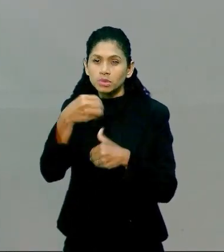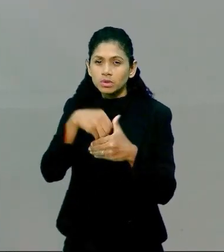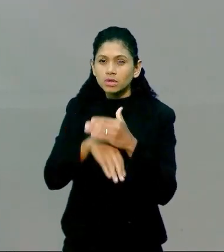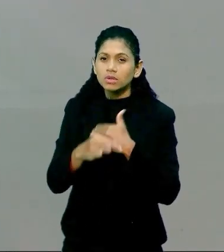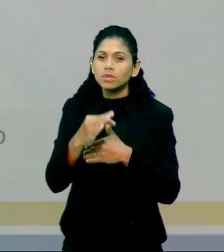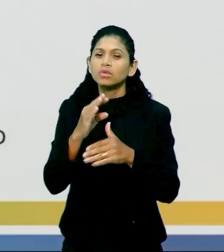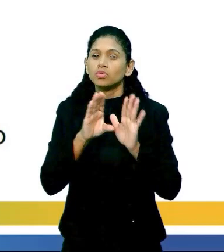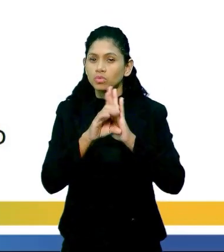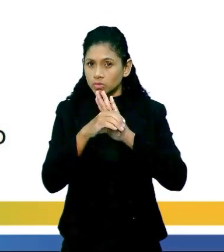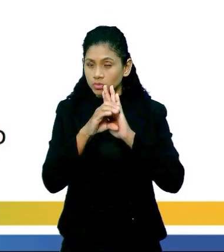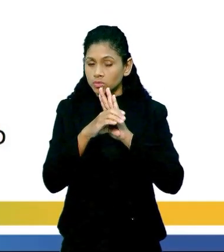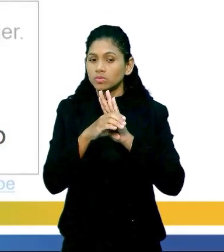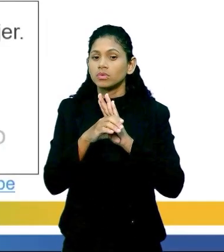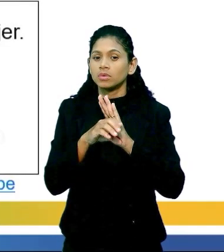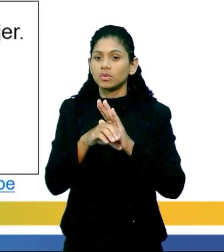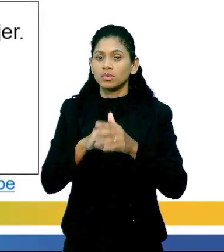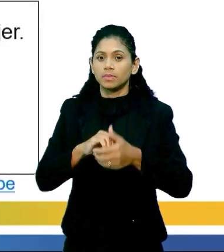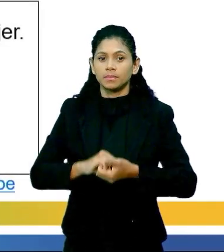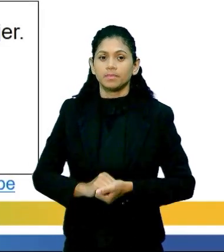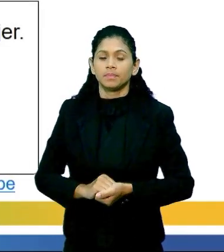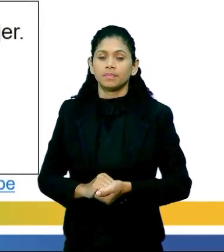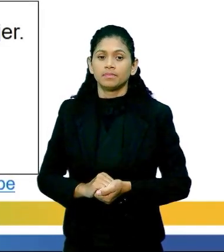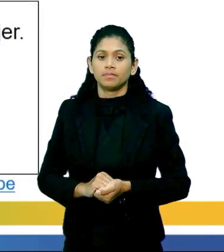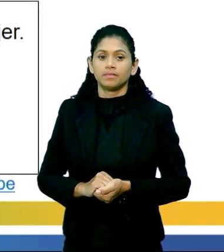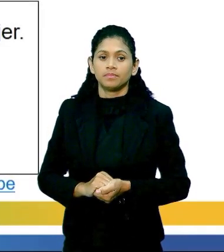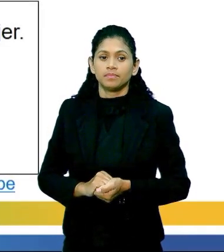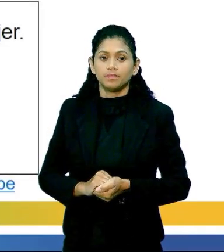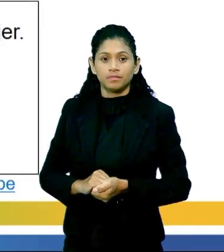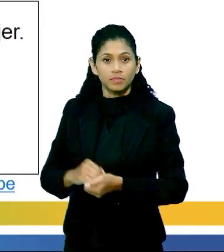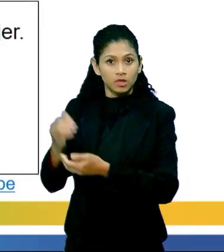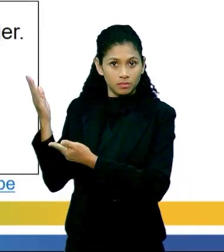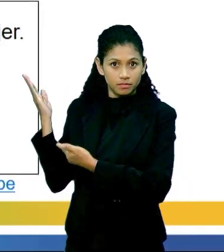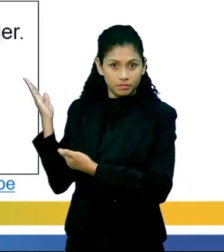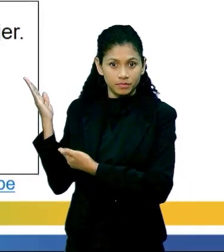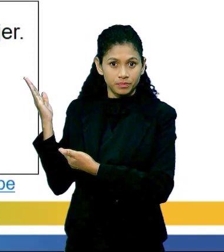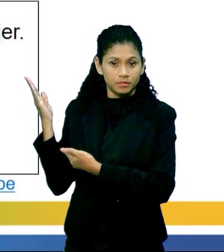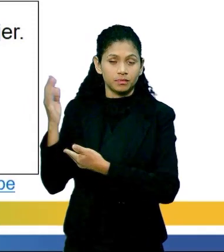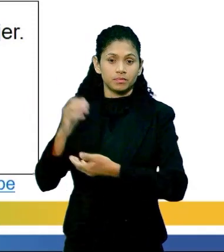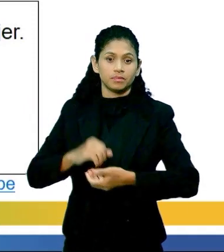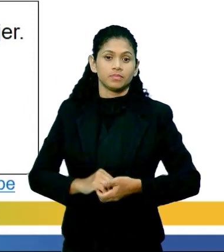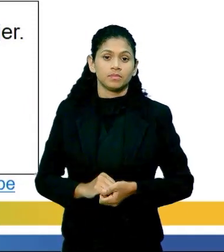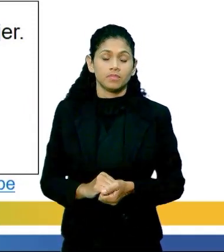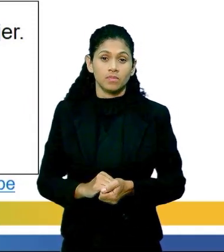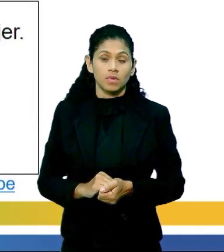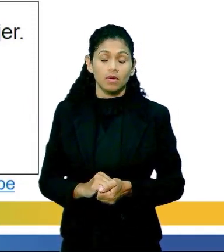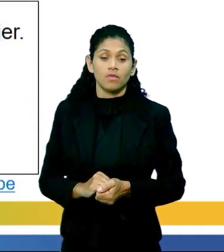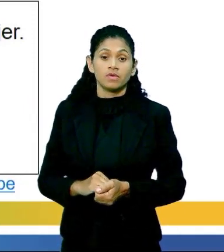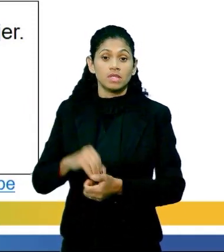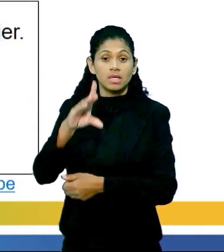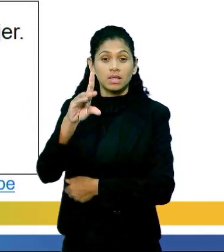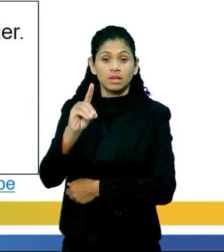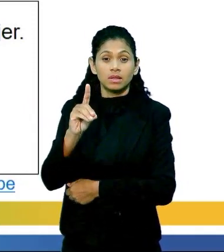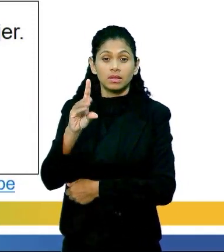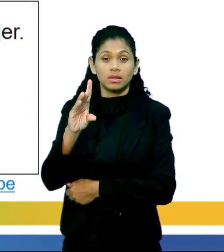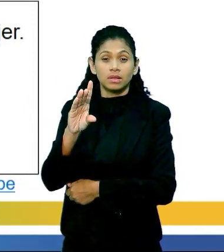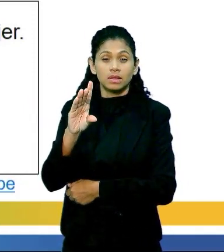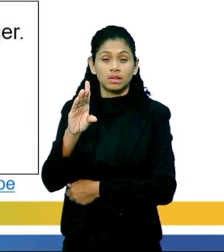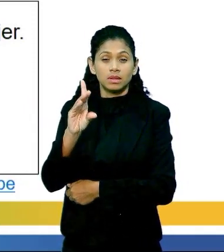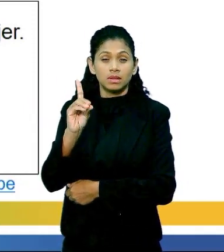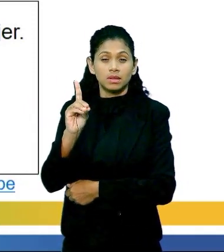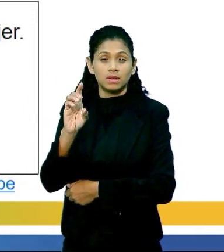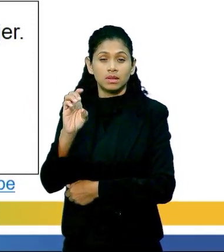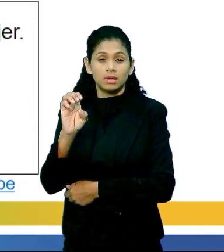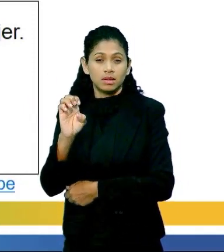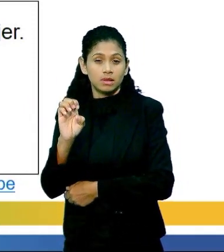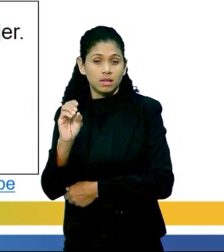hoje, que é a inferência, galera, slide na tela. Então, a inferência nada mais é do que você deduzir, sacar,